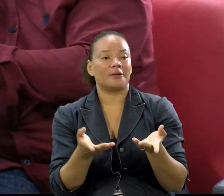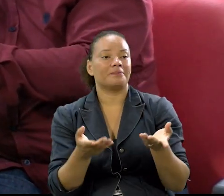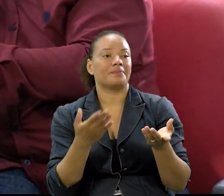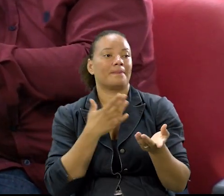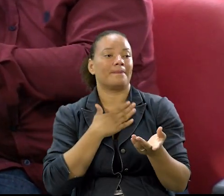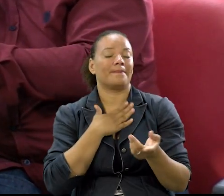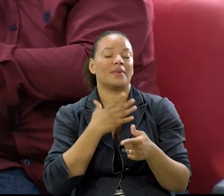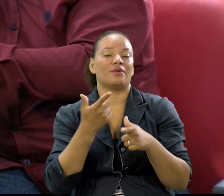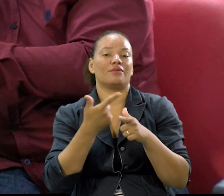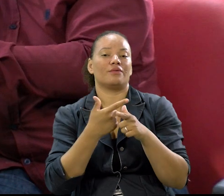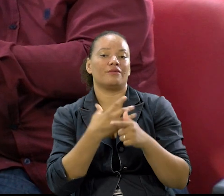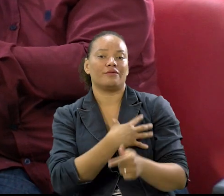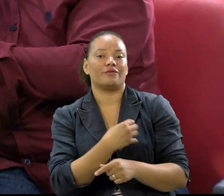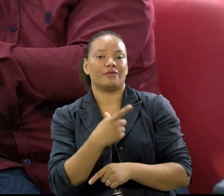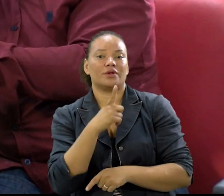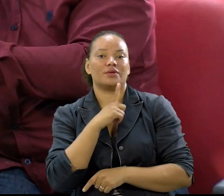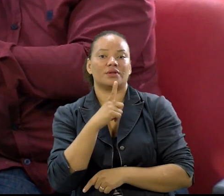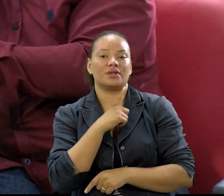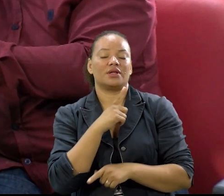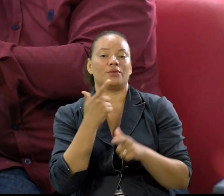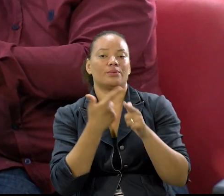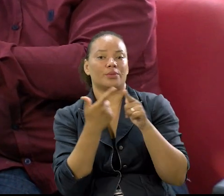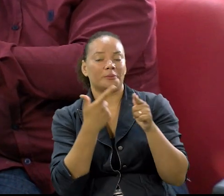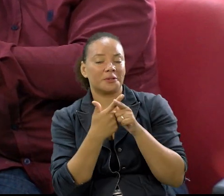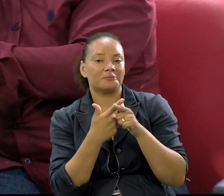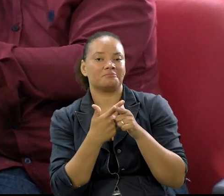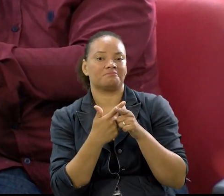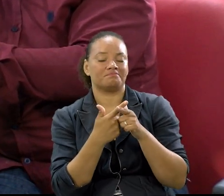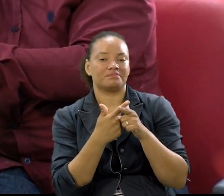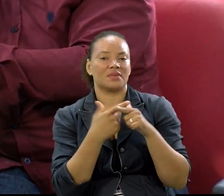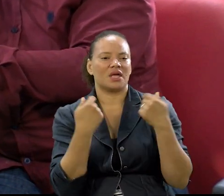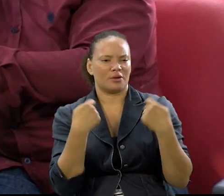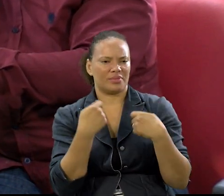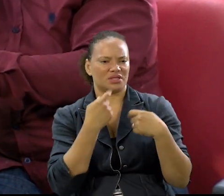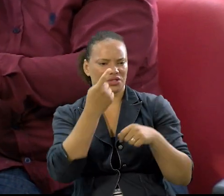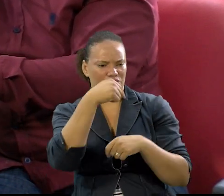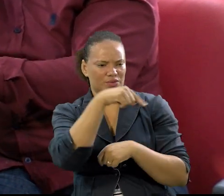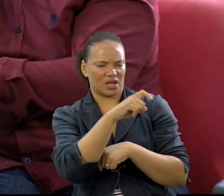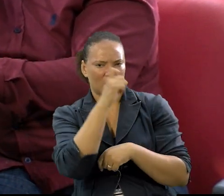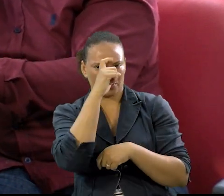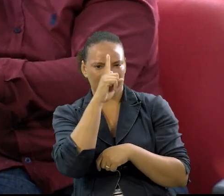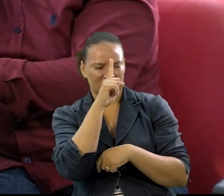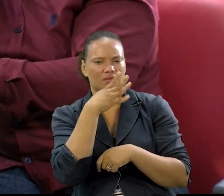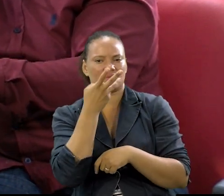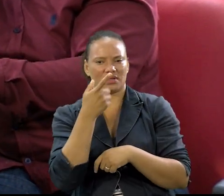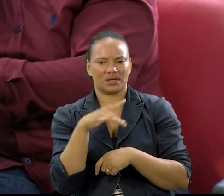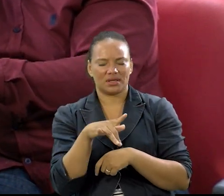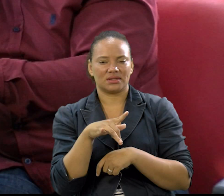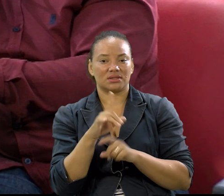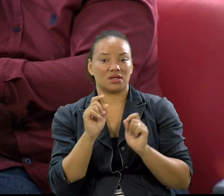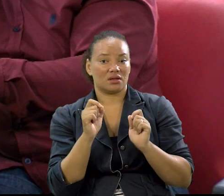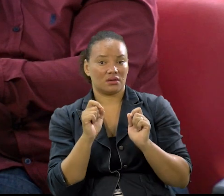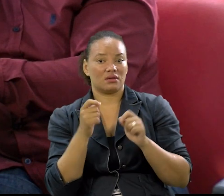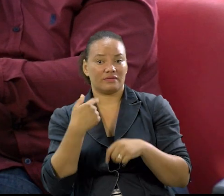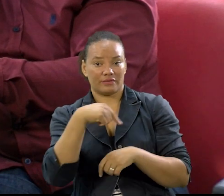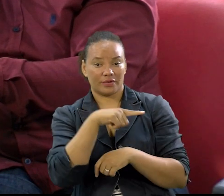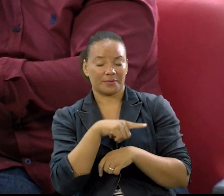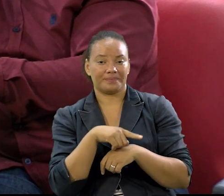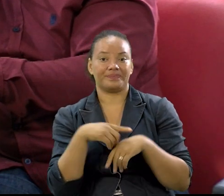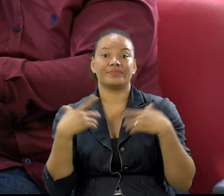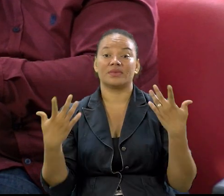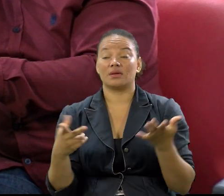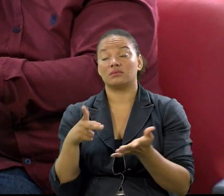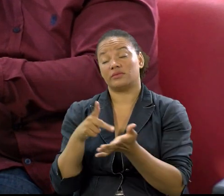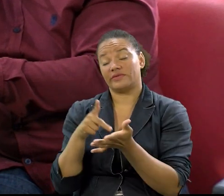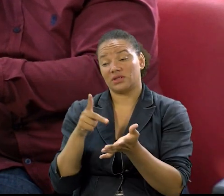problema eu não devo ir direto então para o código damão eu preciso procurar primiro uma unidade saúde verdade na verdade e é as